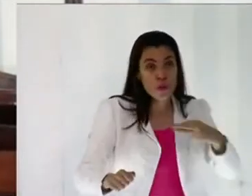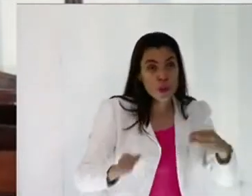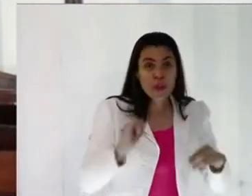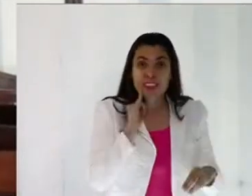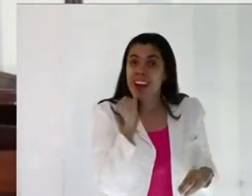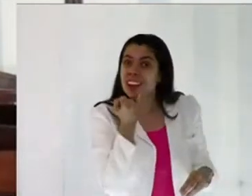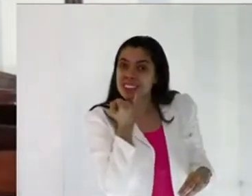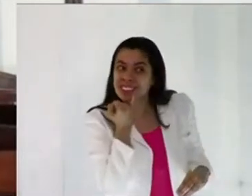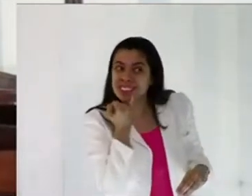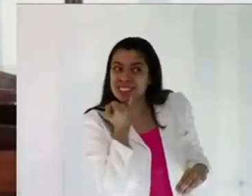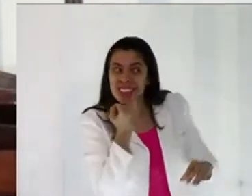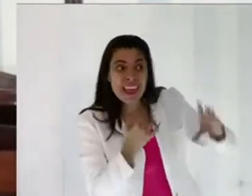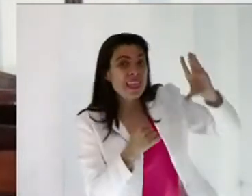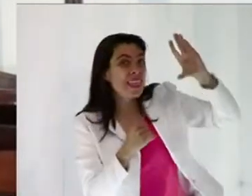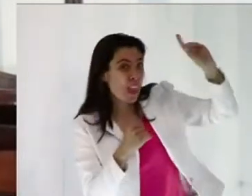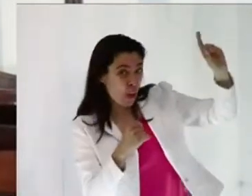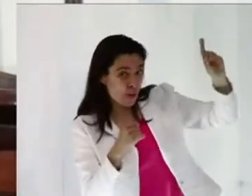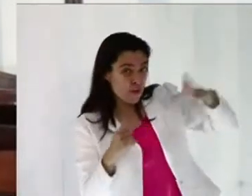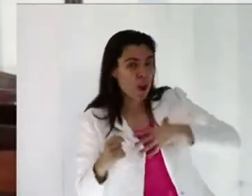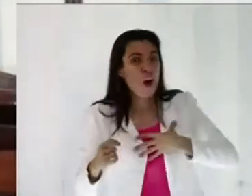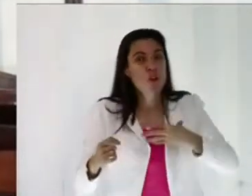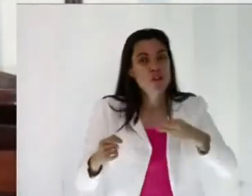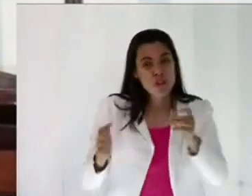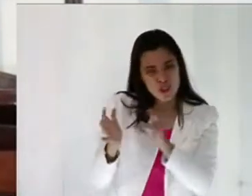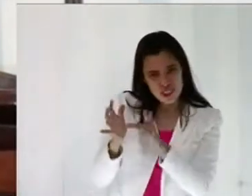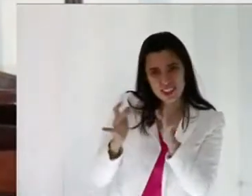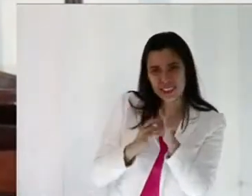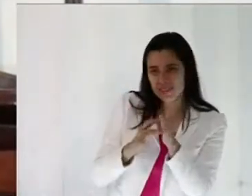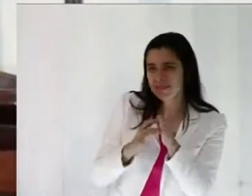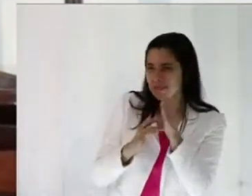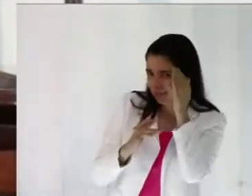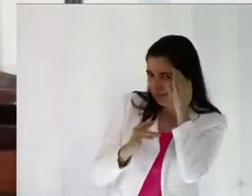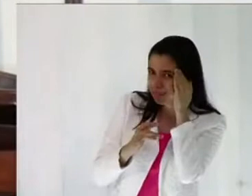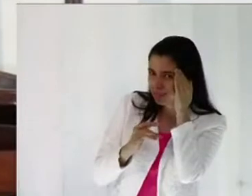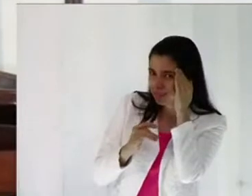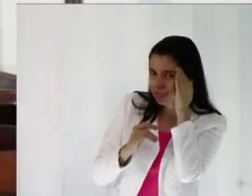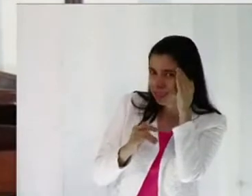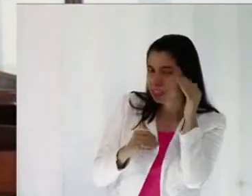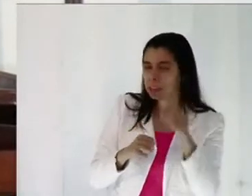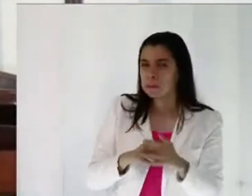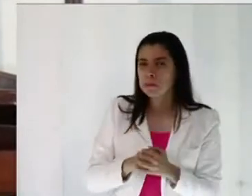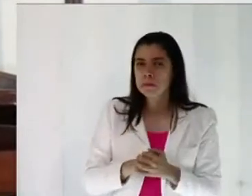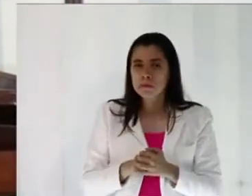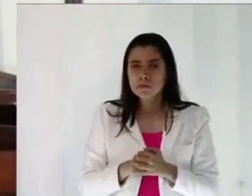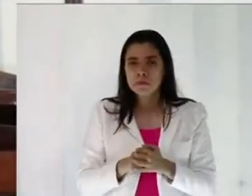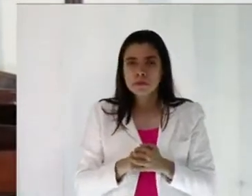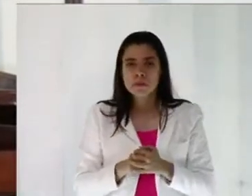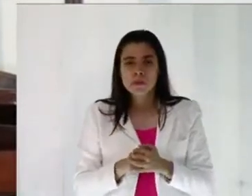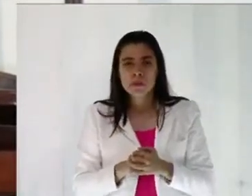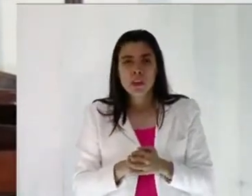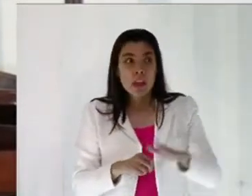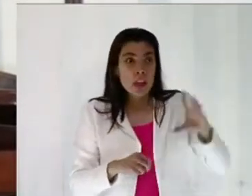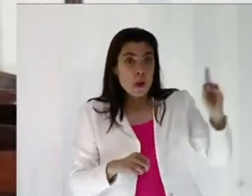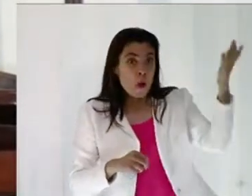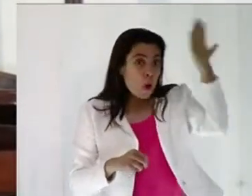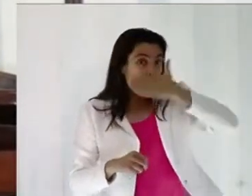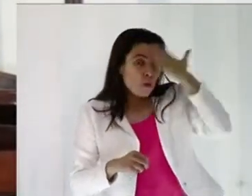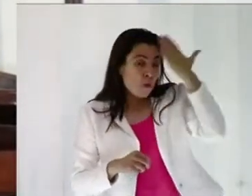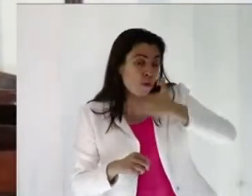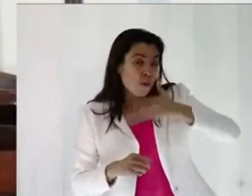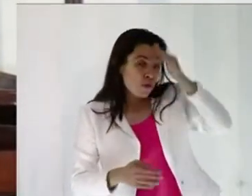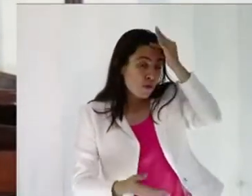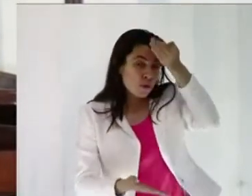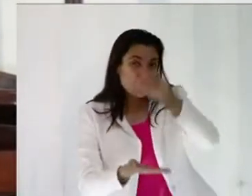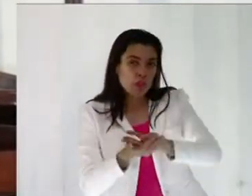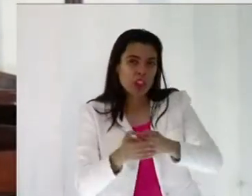nessa noite então trabalhar com essa perspectiva com os irmãos. Um homem que foi provado na sua fé, e num dado momento em que